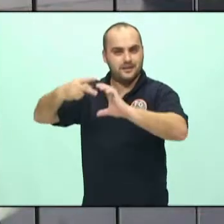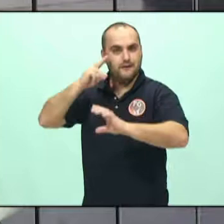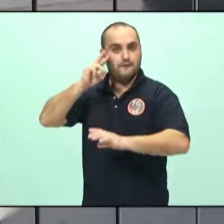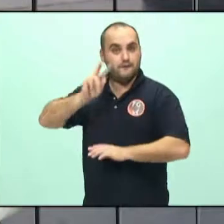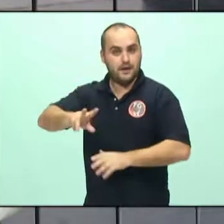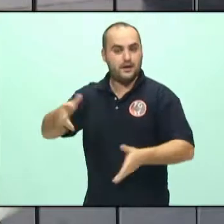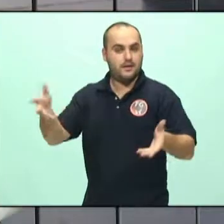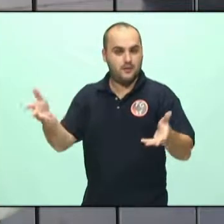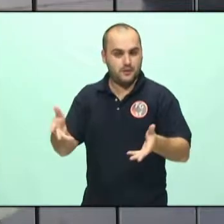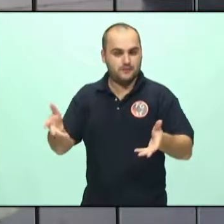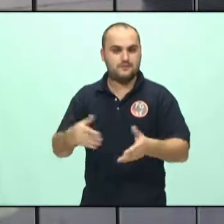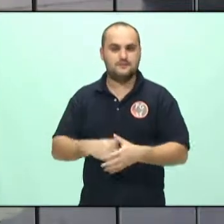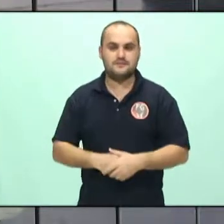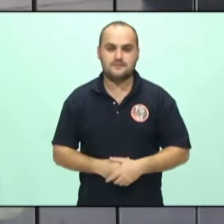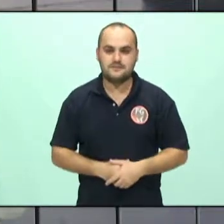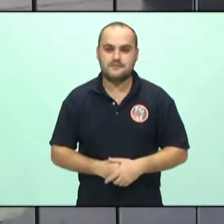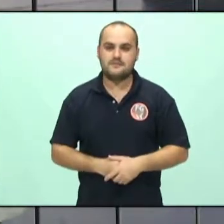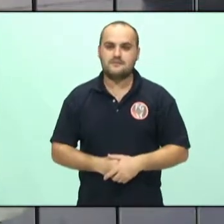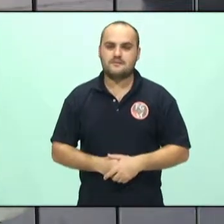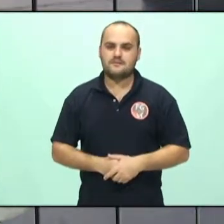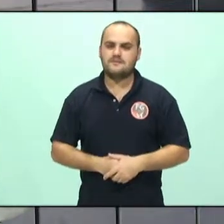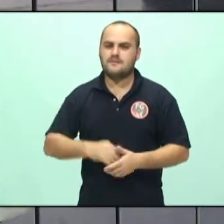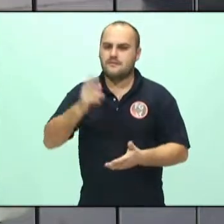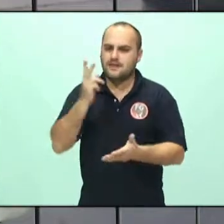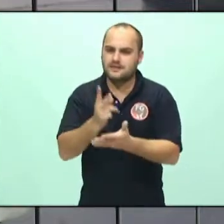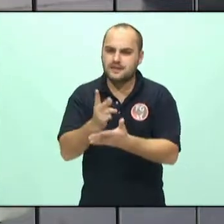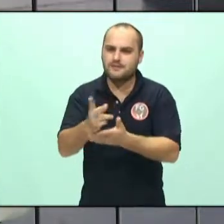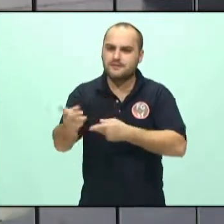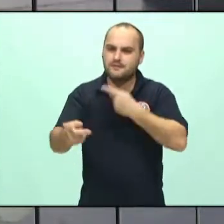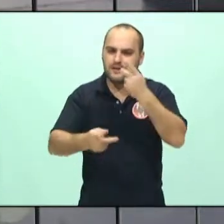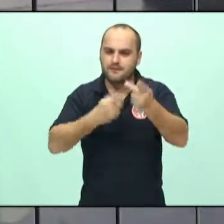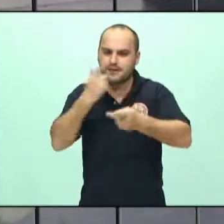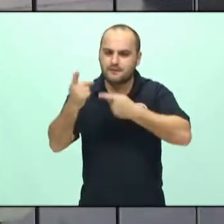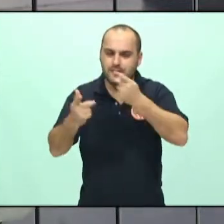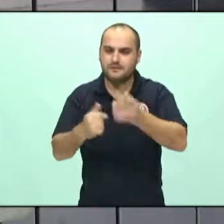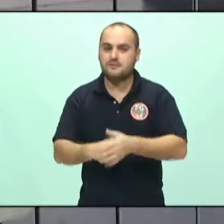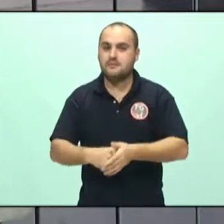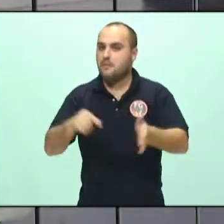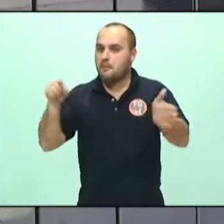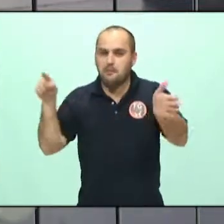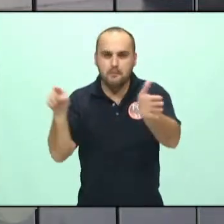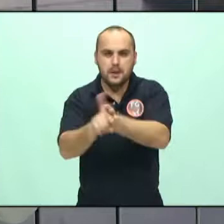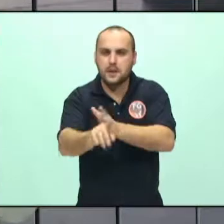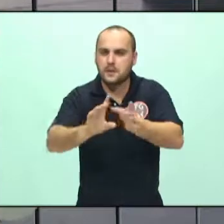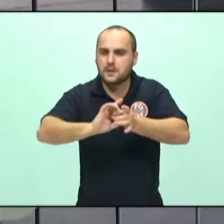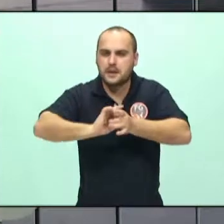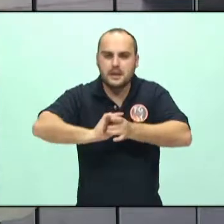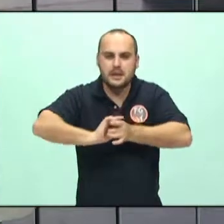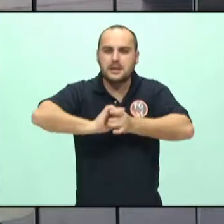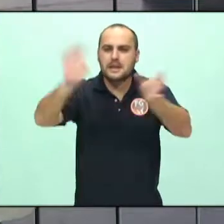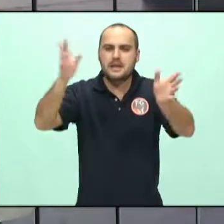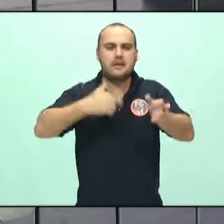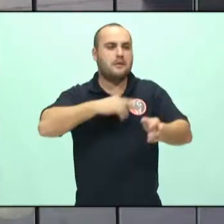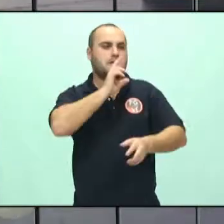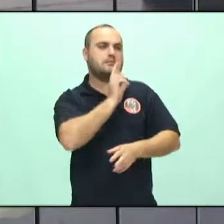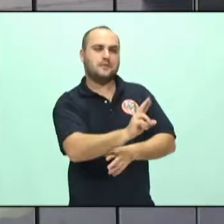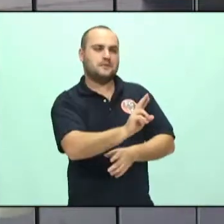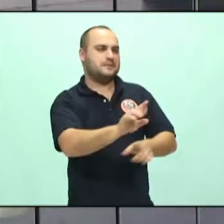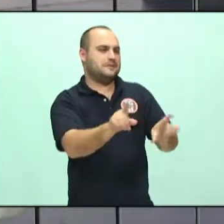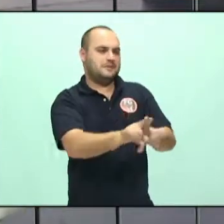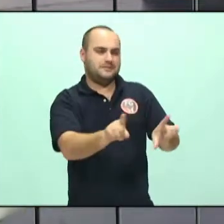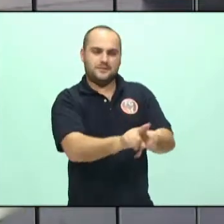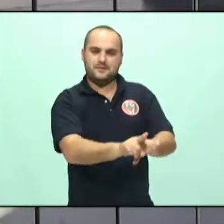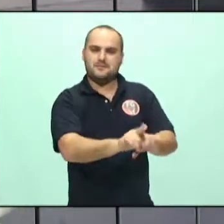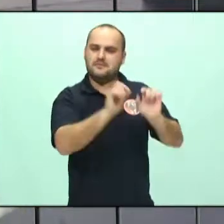agora. E como costumo brincar e dizer para você, né? Pergunte tudo que você quiser e eu respondo tudo que eu puder. Estamos aí